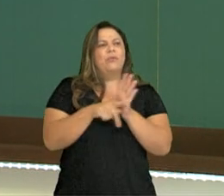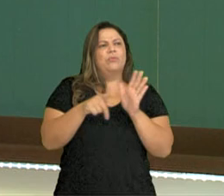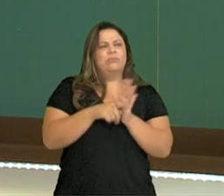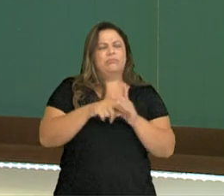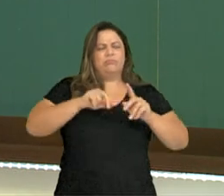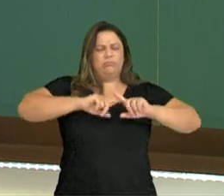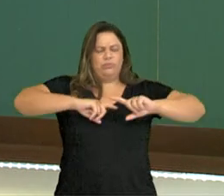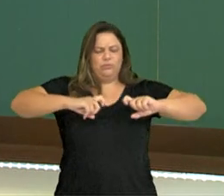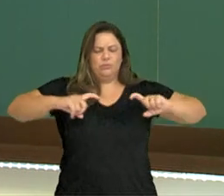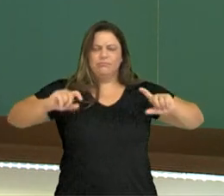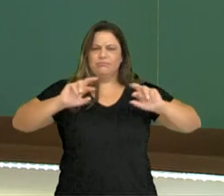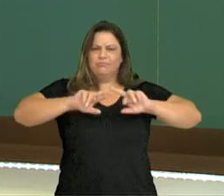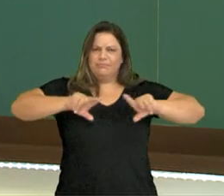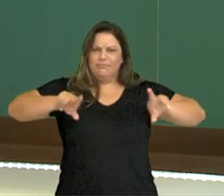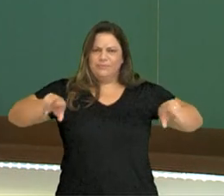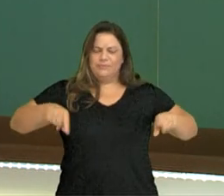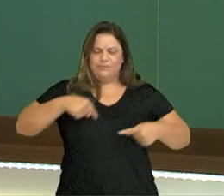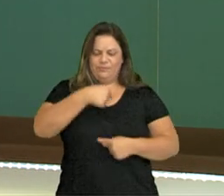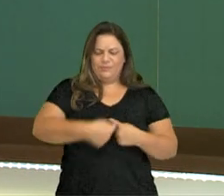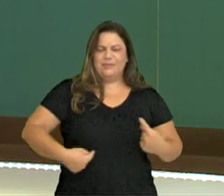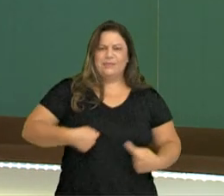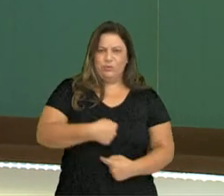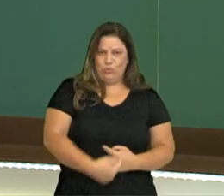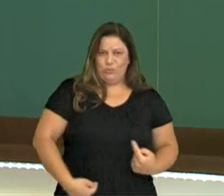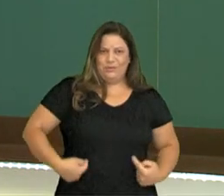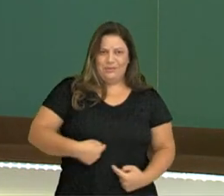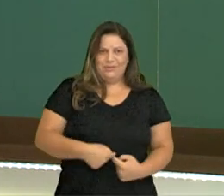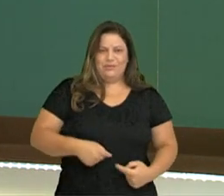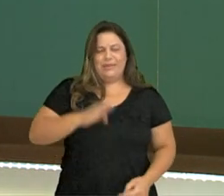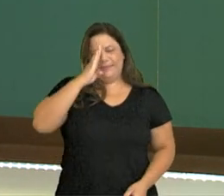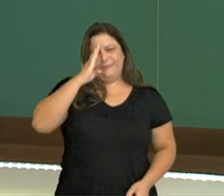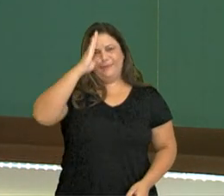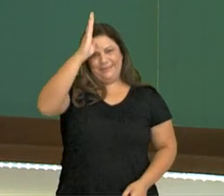intestinal. E vimos também as principais